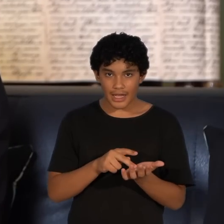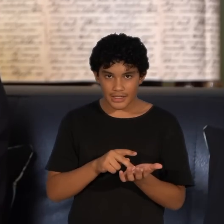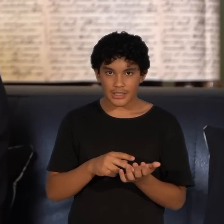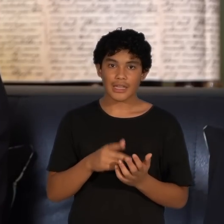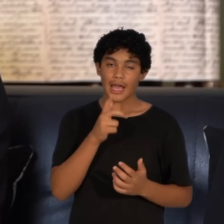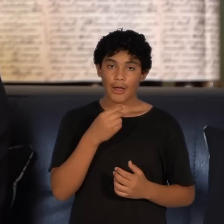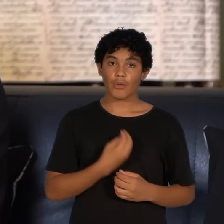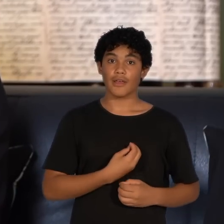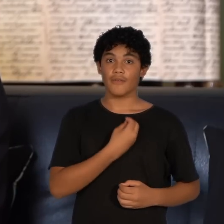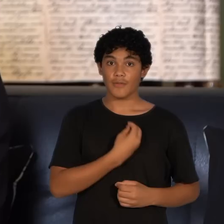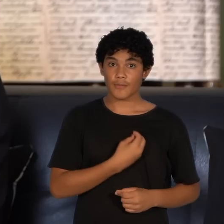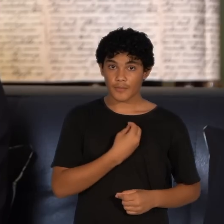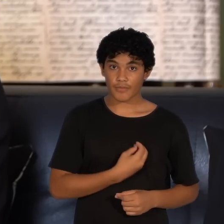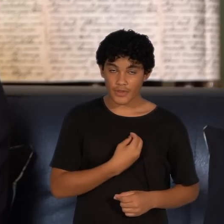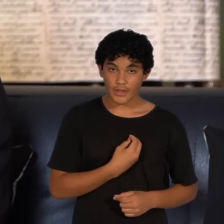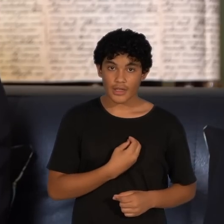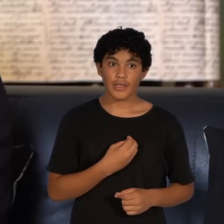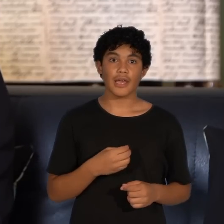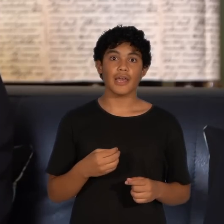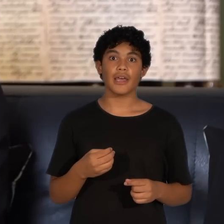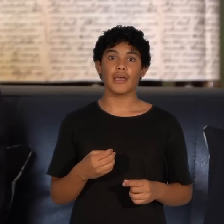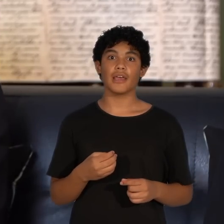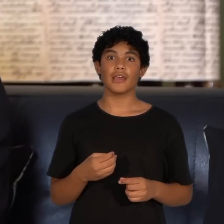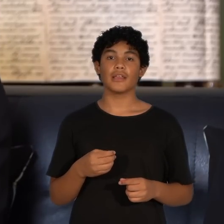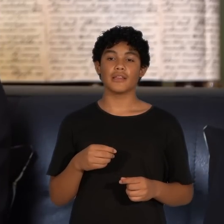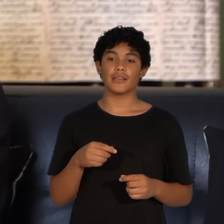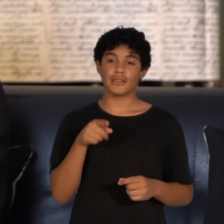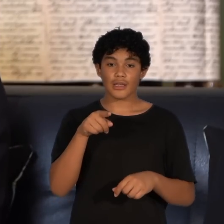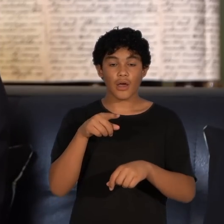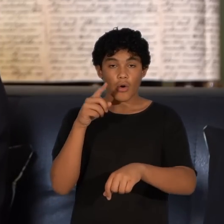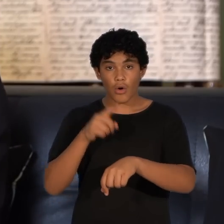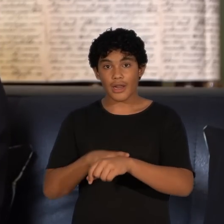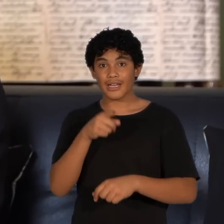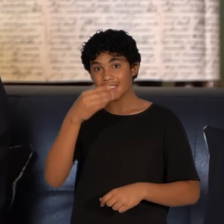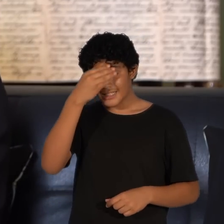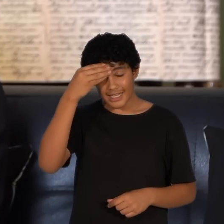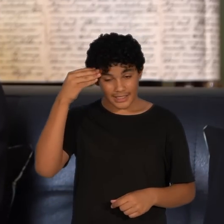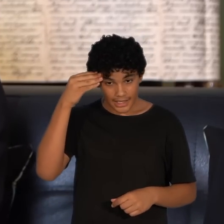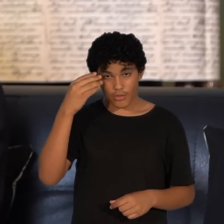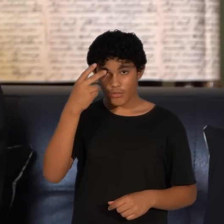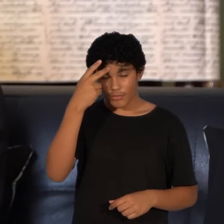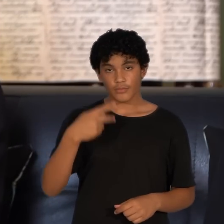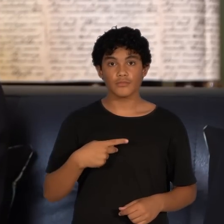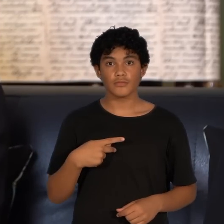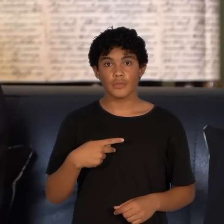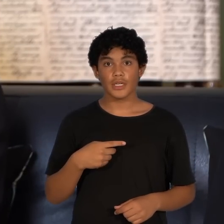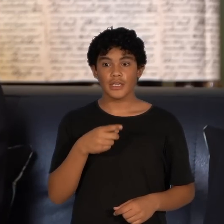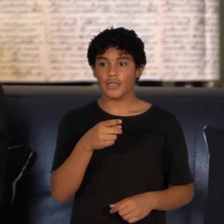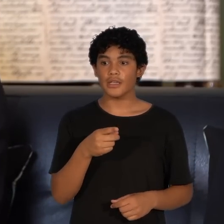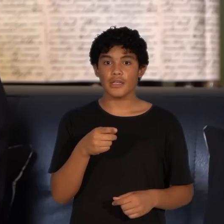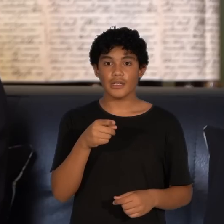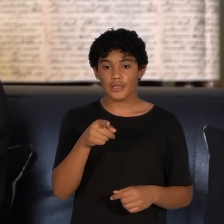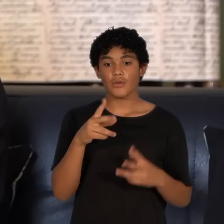de resgatar as pessoas do pecado e das suas demandas, esqueceram das suas próprias